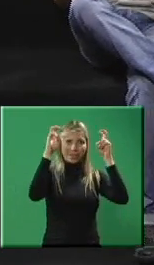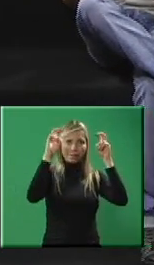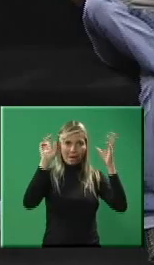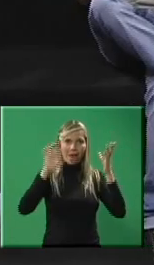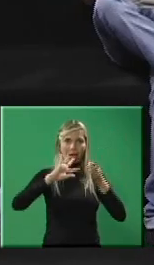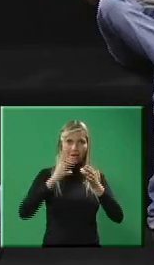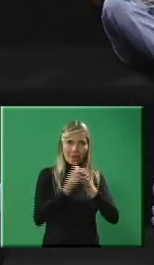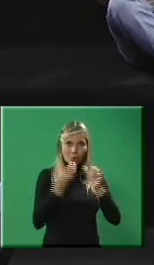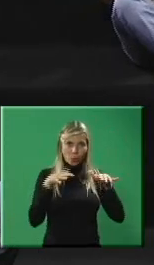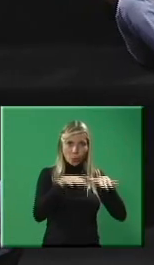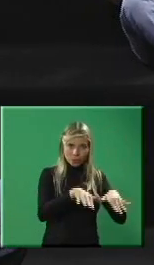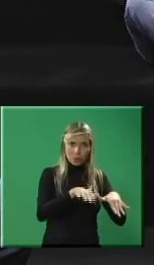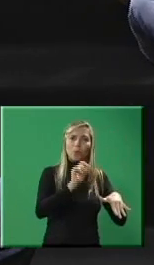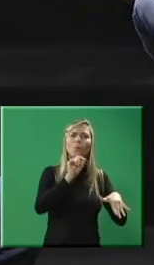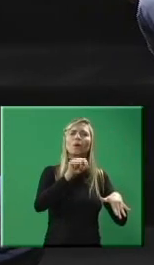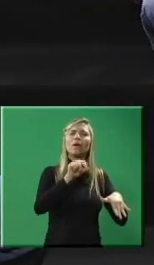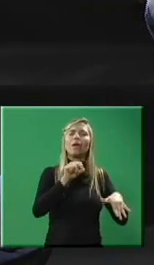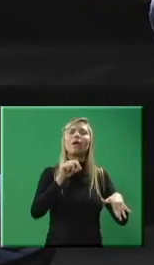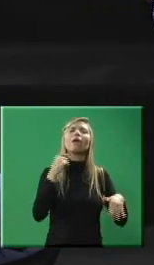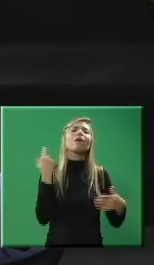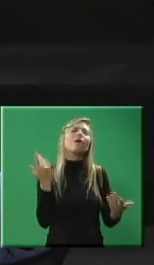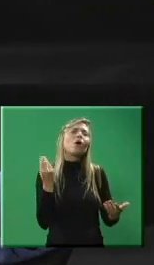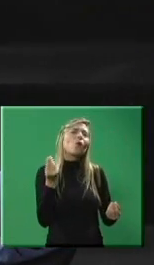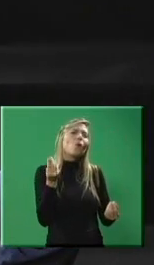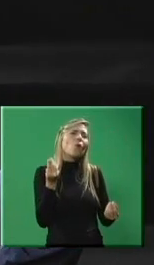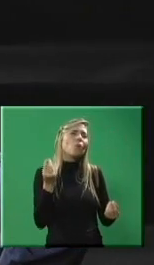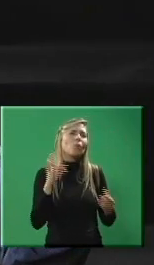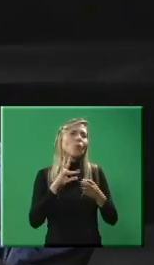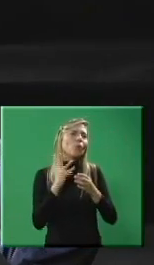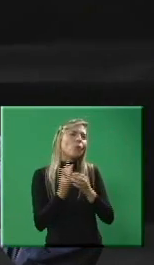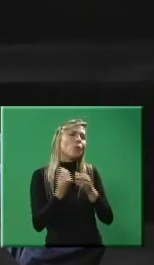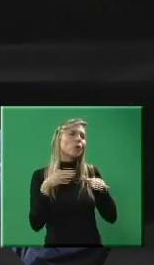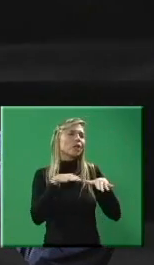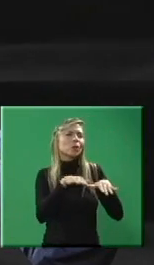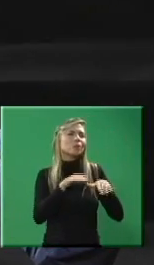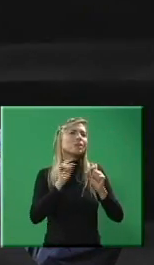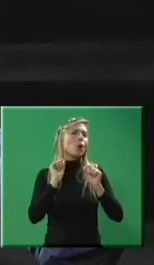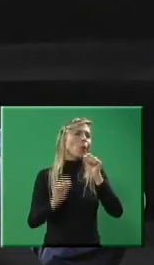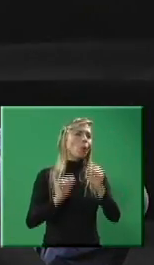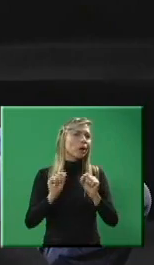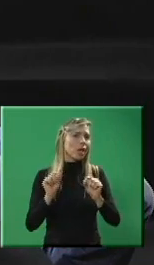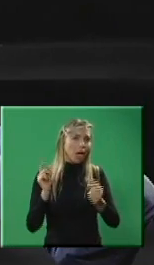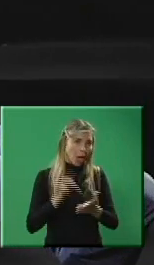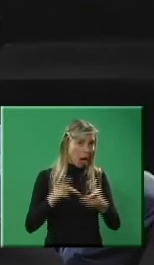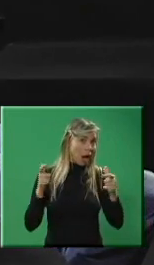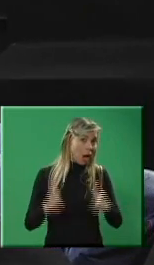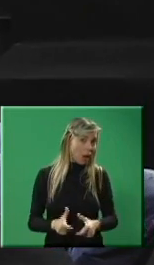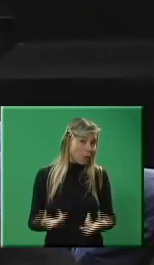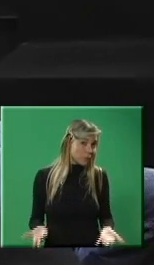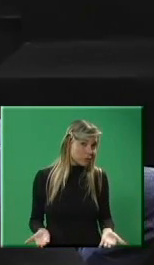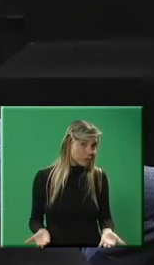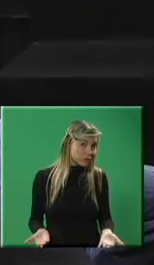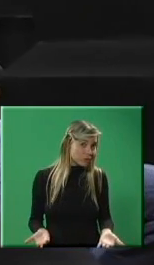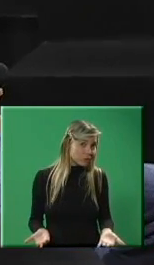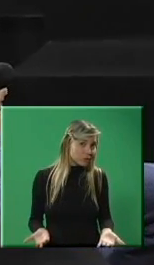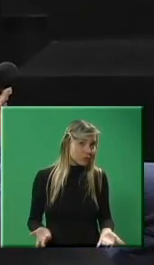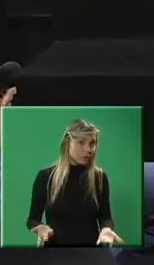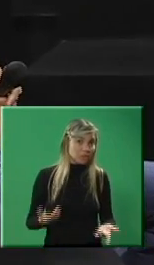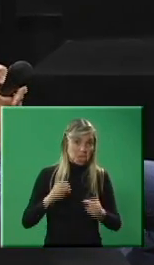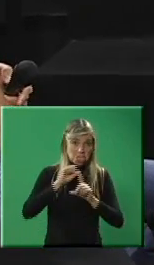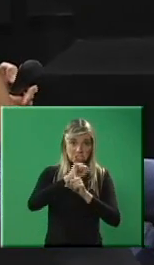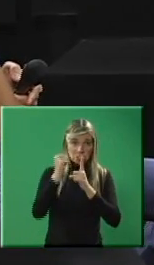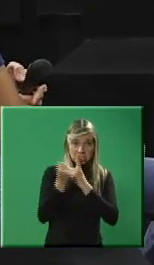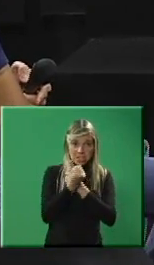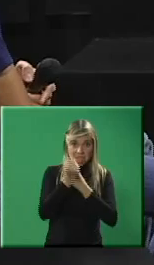né? Aí a gente se pergunta, assim, incluir em quê? Qual seria a gente quer trazê-los para